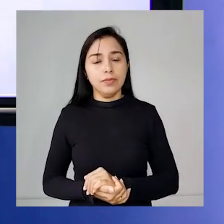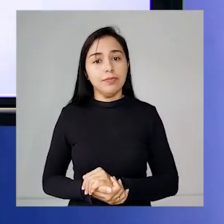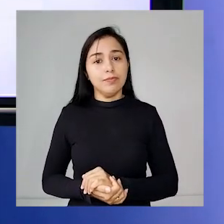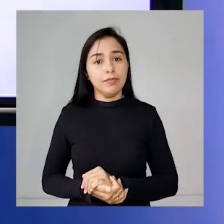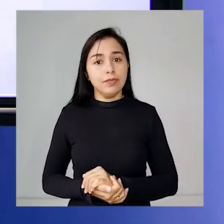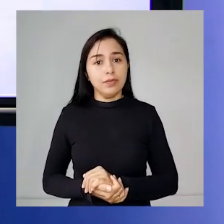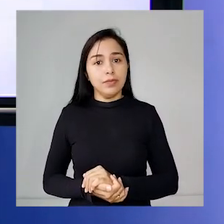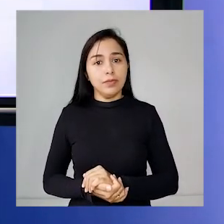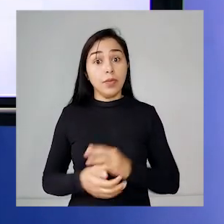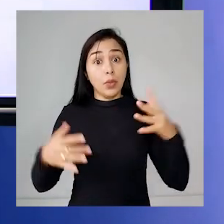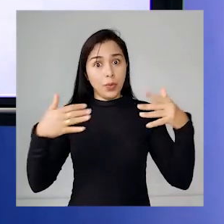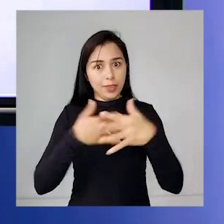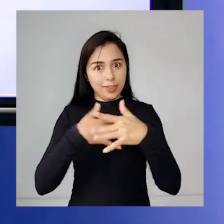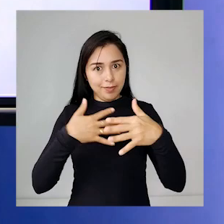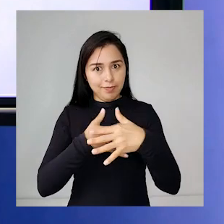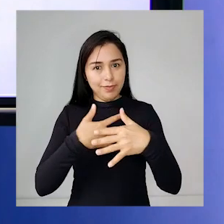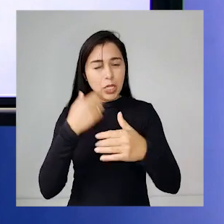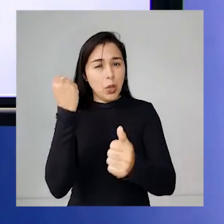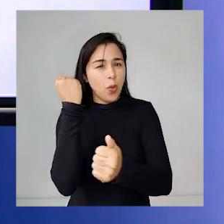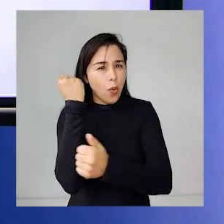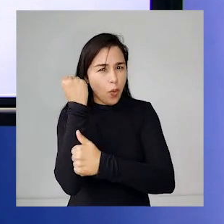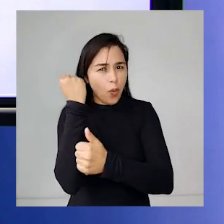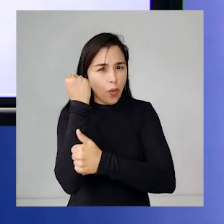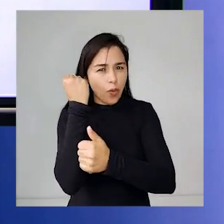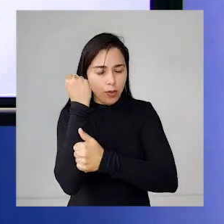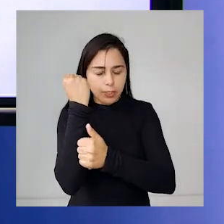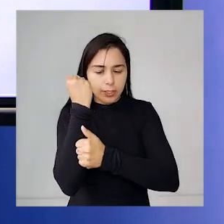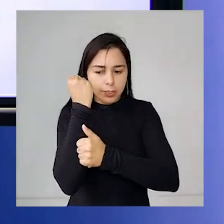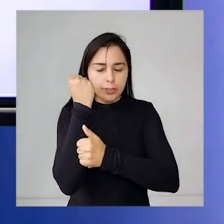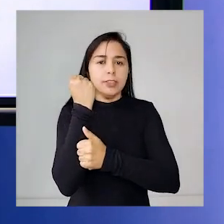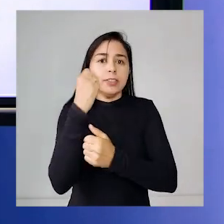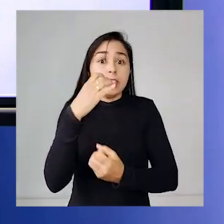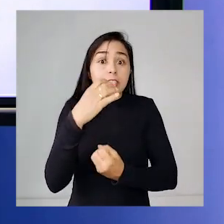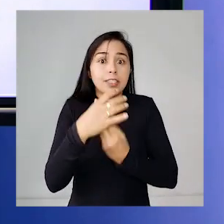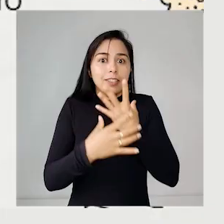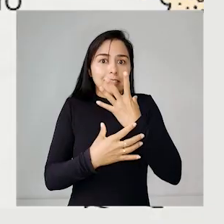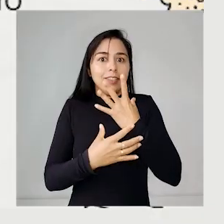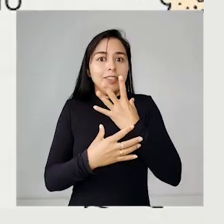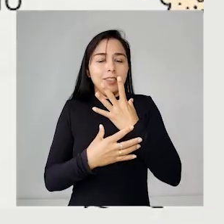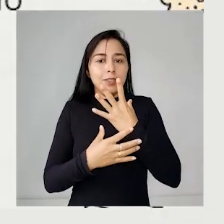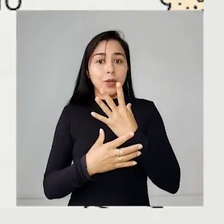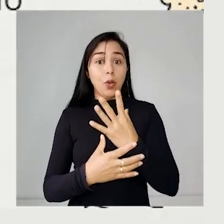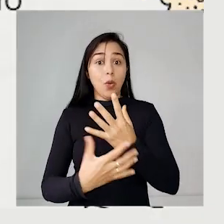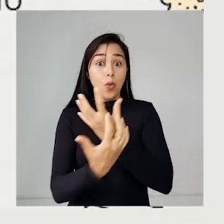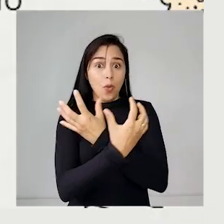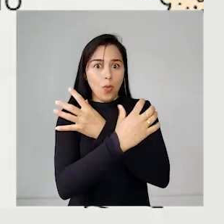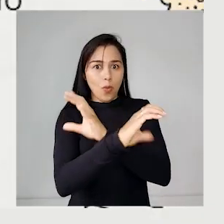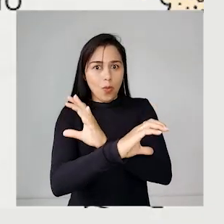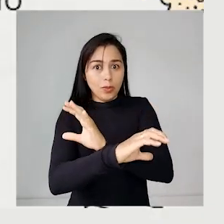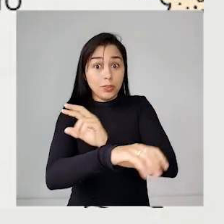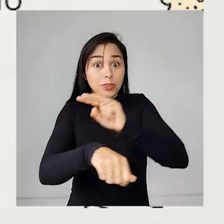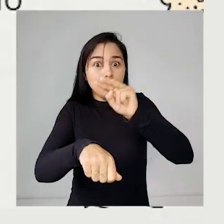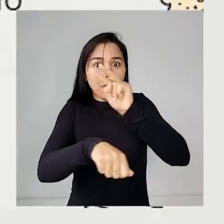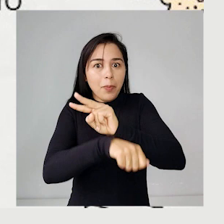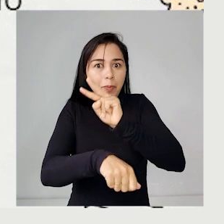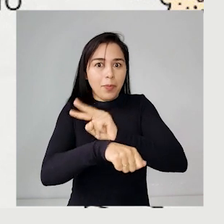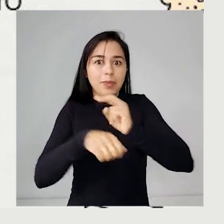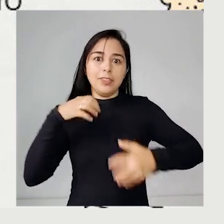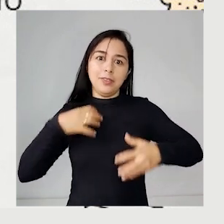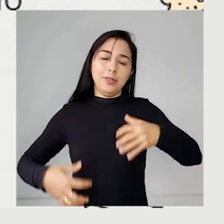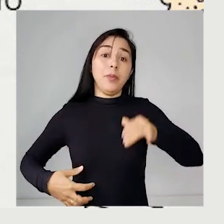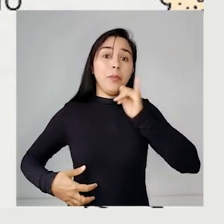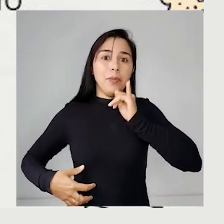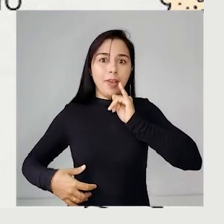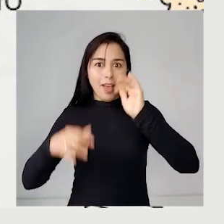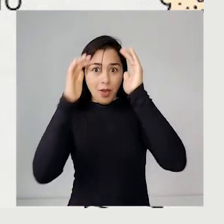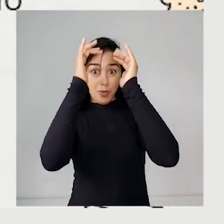proteção, o tecido ósseo ele vai formar os órgãos que formam a caixa craniana, por exemplo,